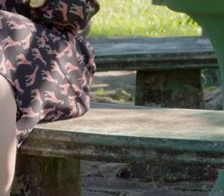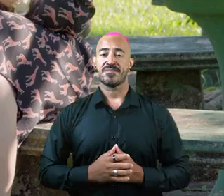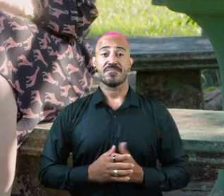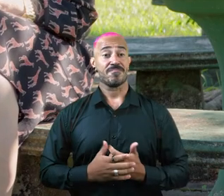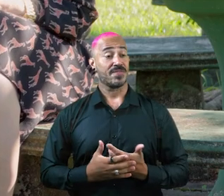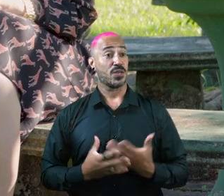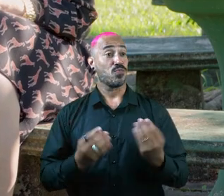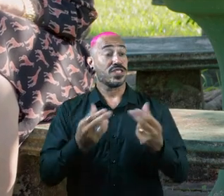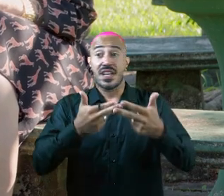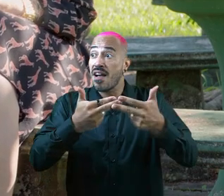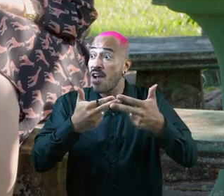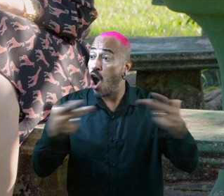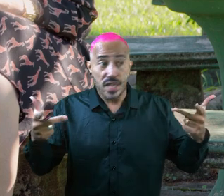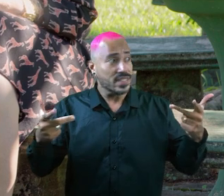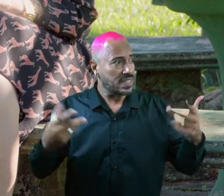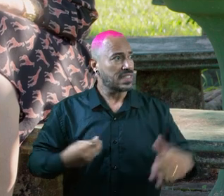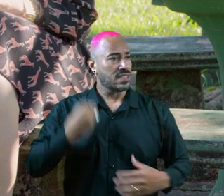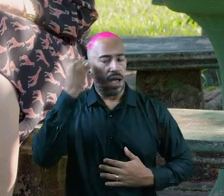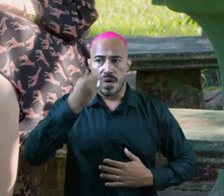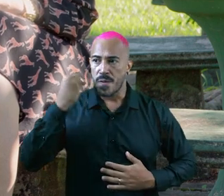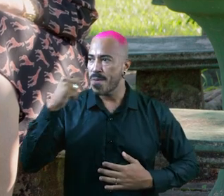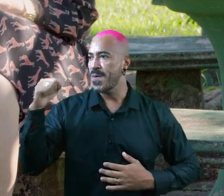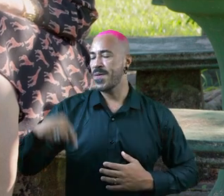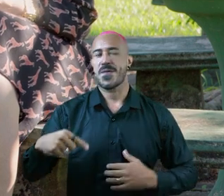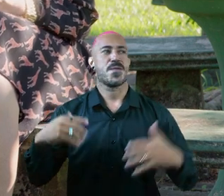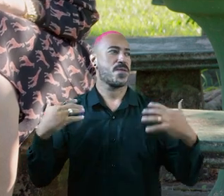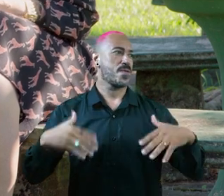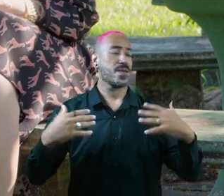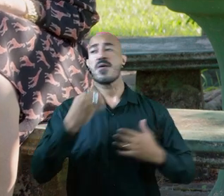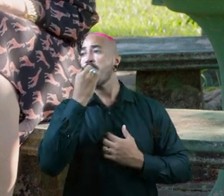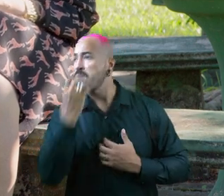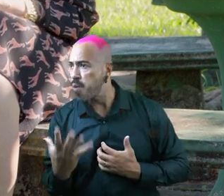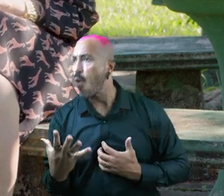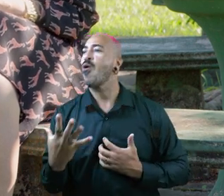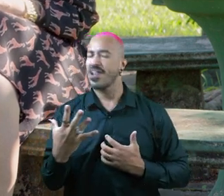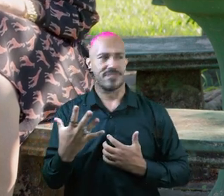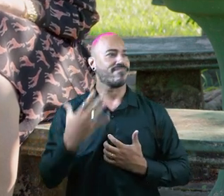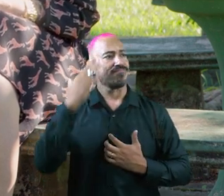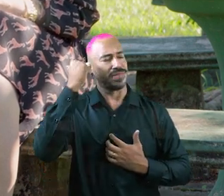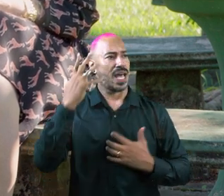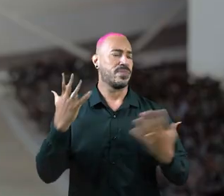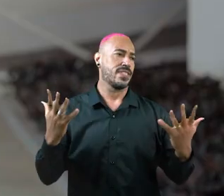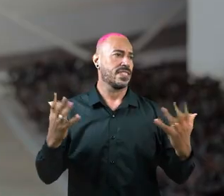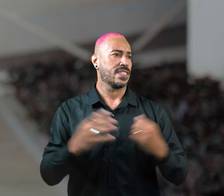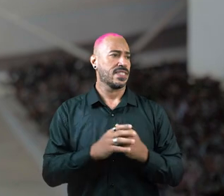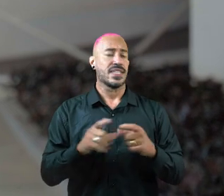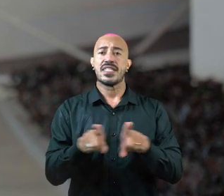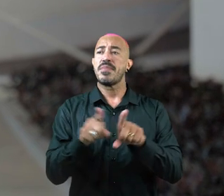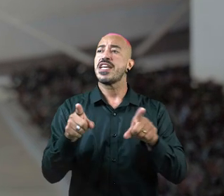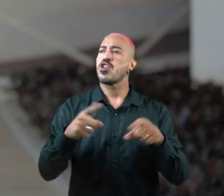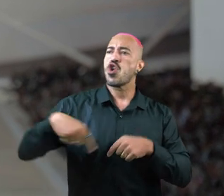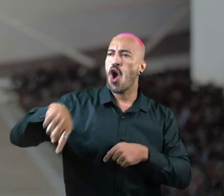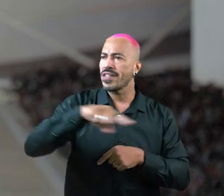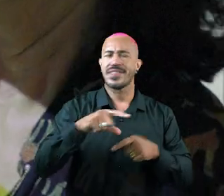Tem muita coisa que eu vivi aqui, né? Mas coisas boas, sabe? E quando a gente